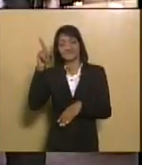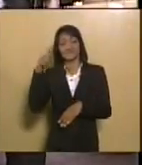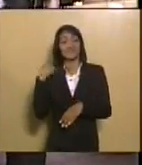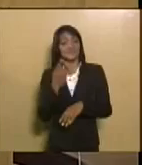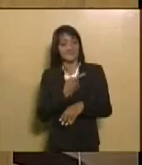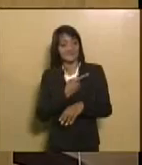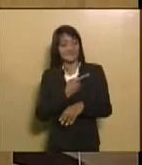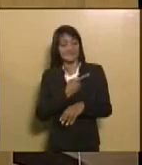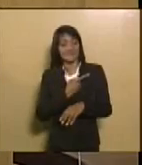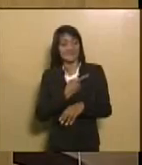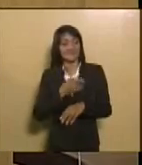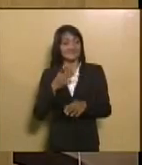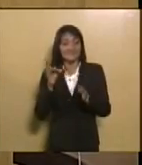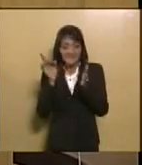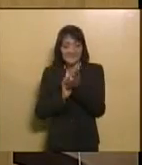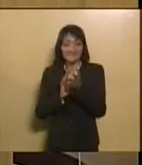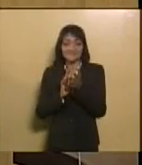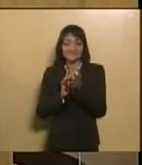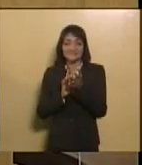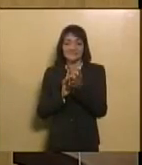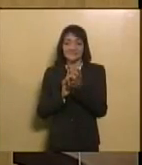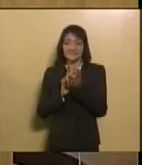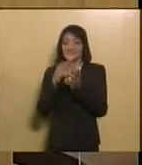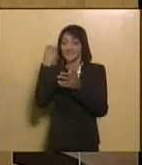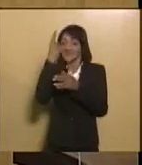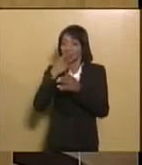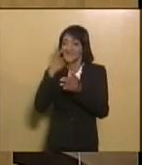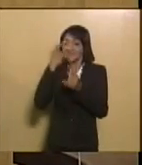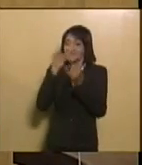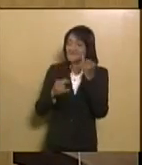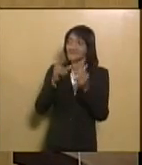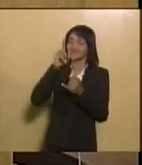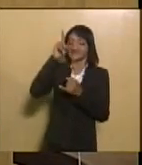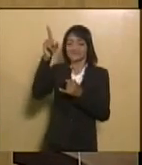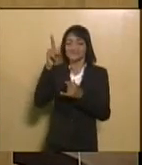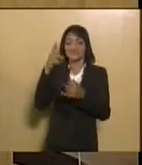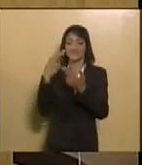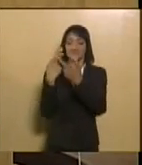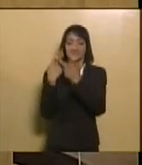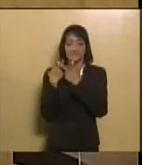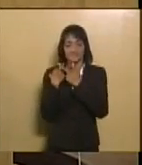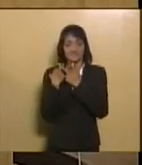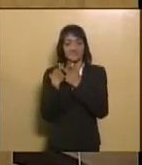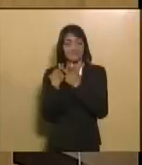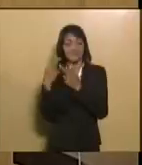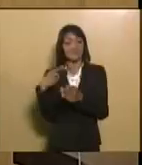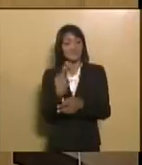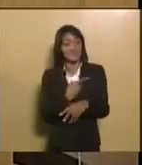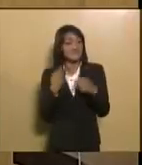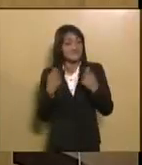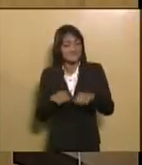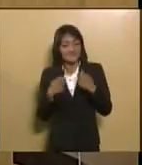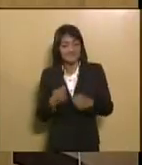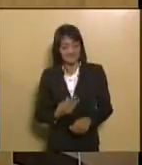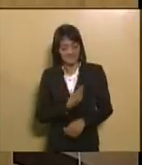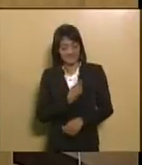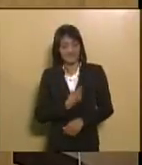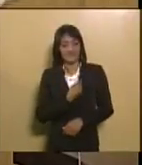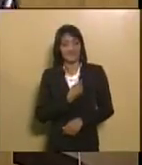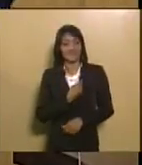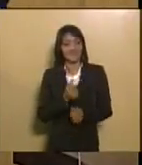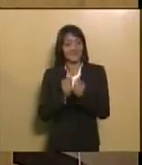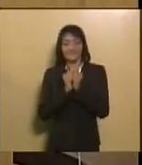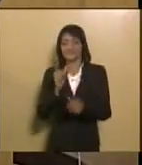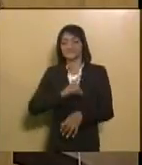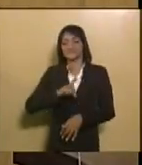e semelhança, temos a obrigação de viver os atributos morais de Deus. Os